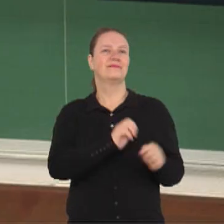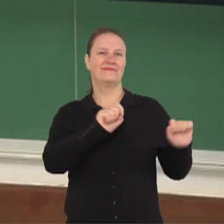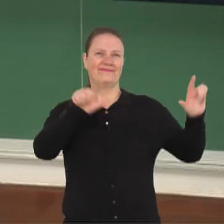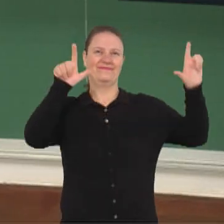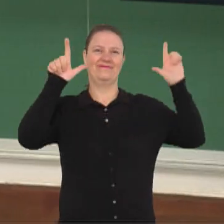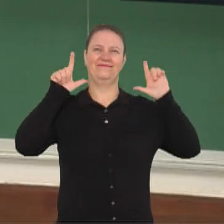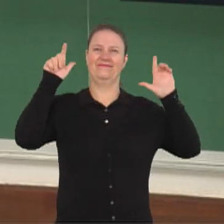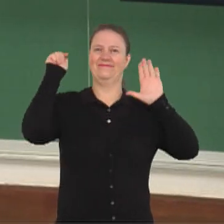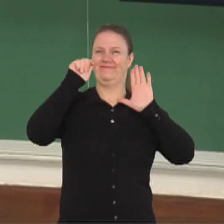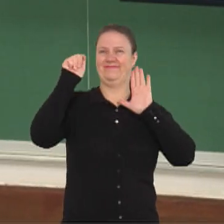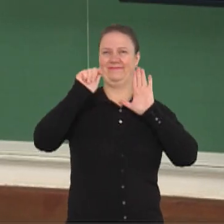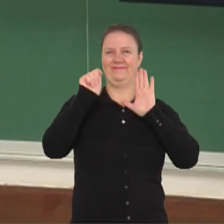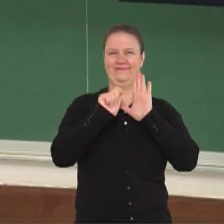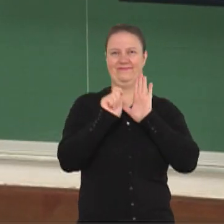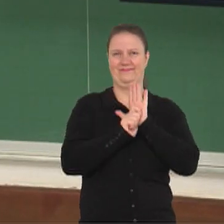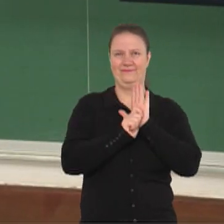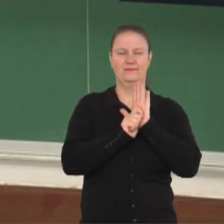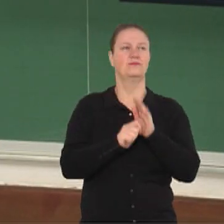Letra A